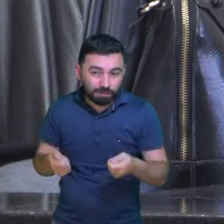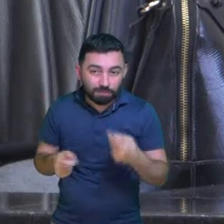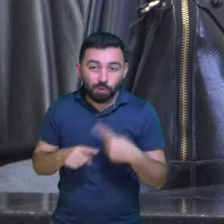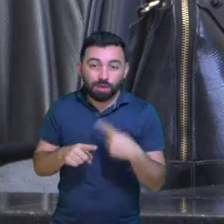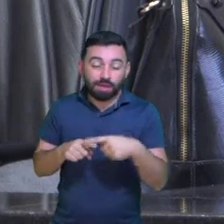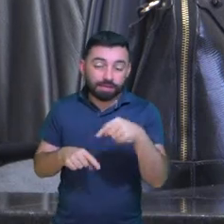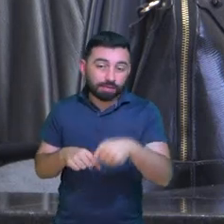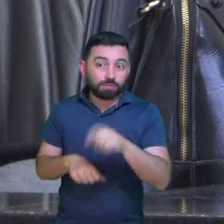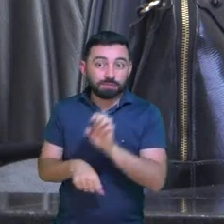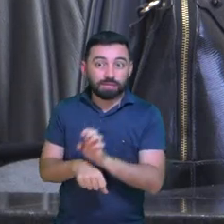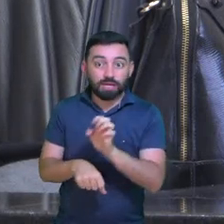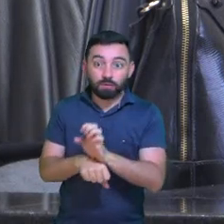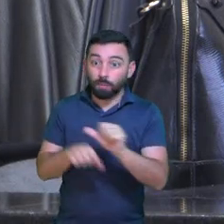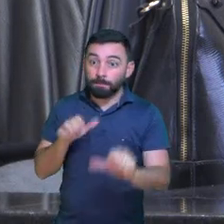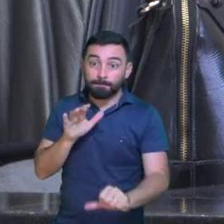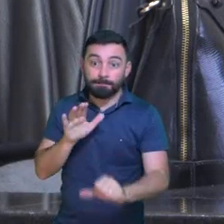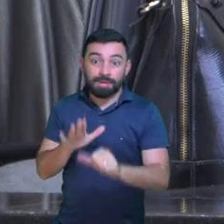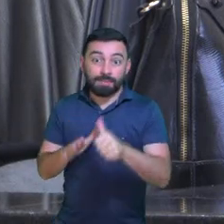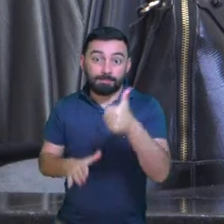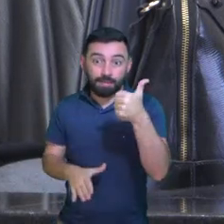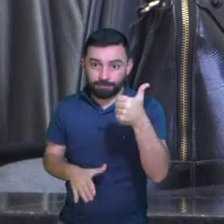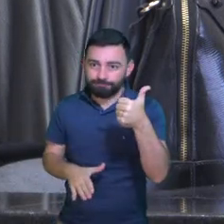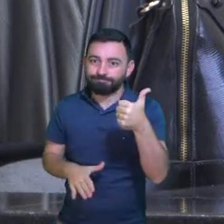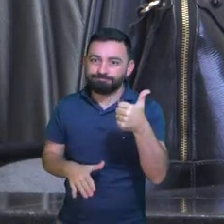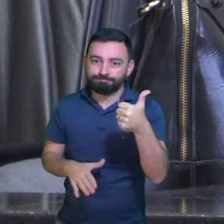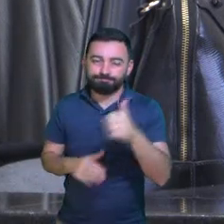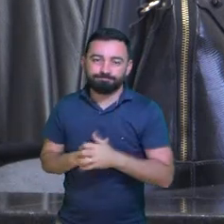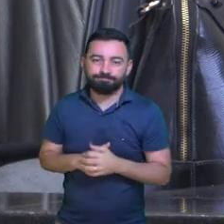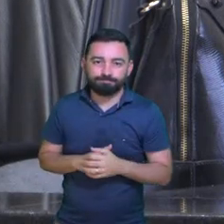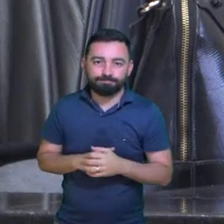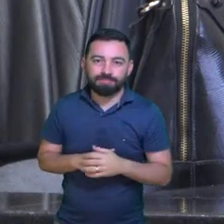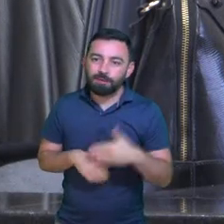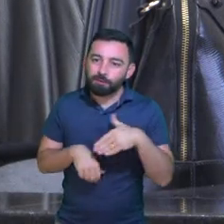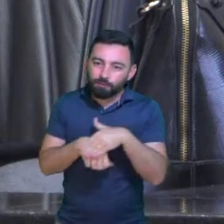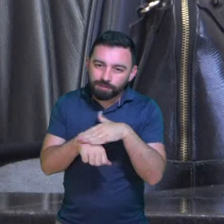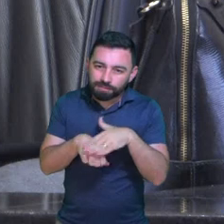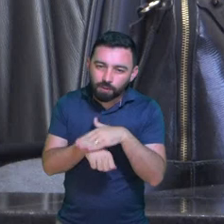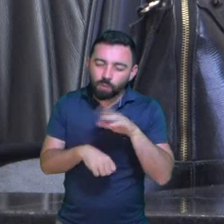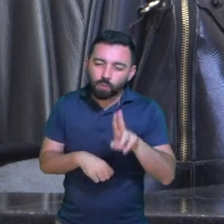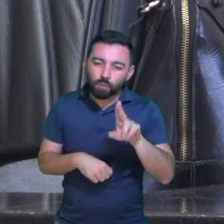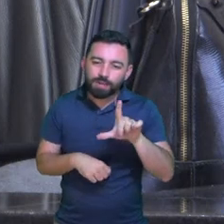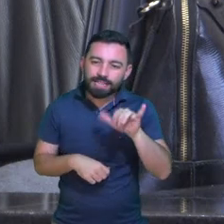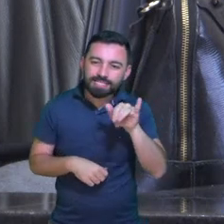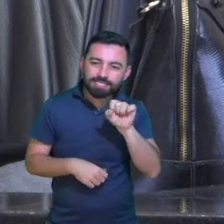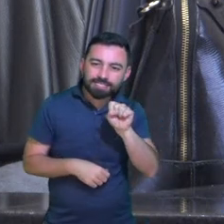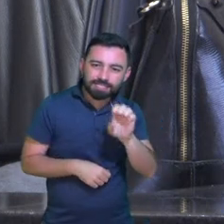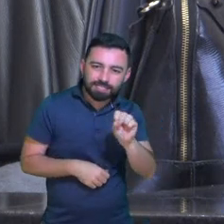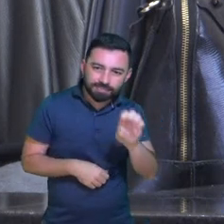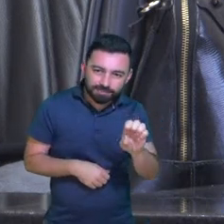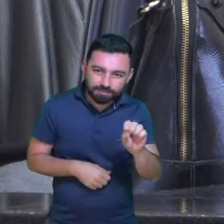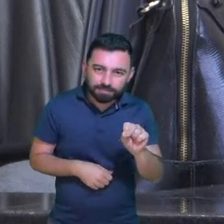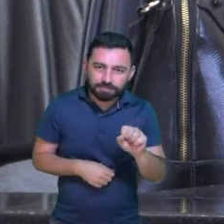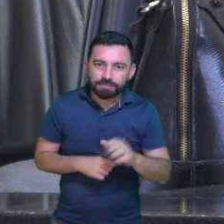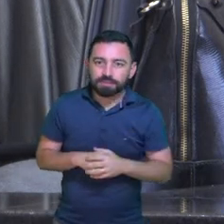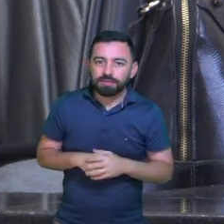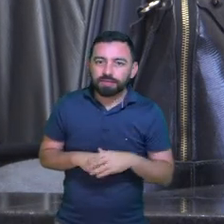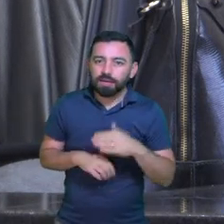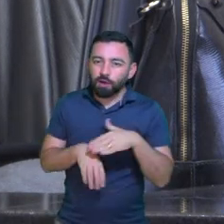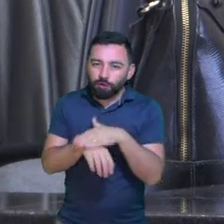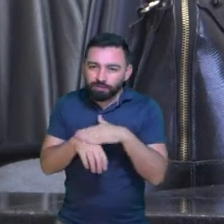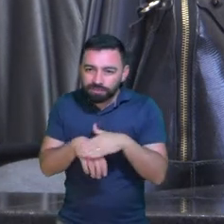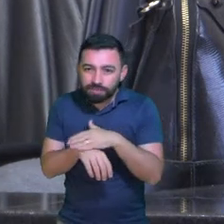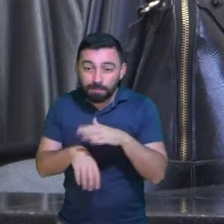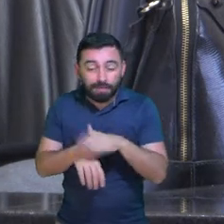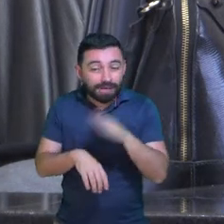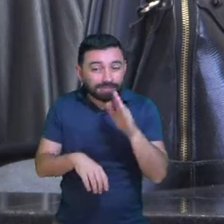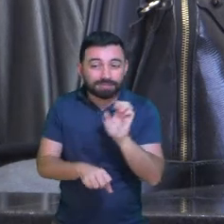o primeiro que se lança a fazer isso a gente conversava ontem Ulisses e eu né ulices a gente conversava mais estados